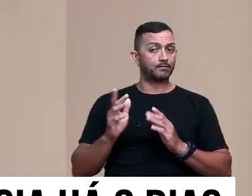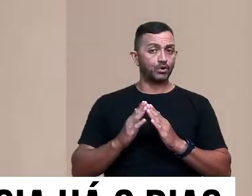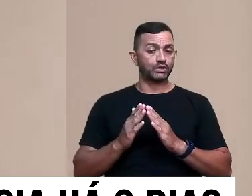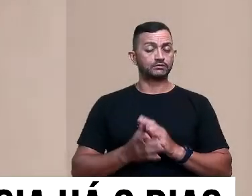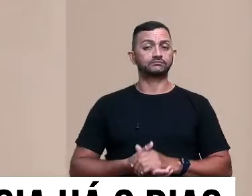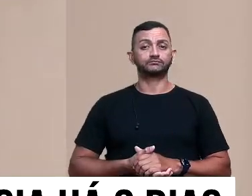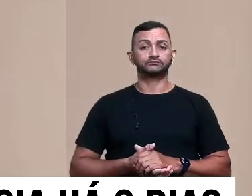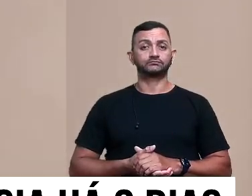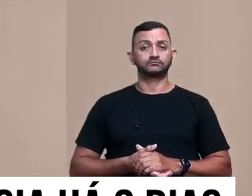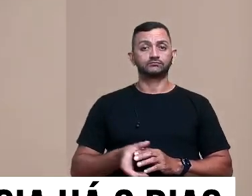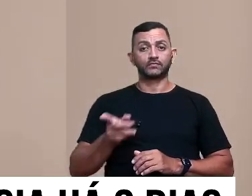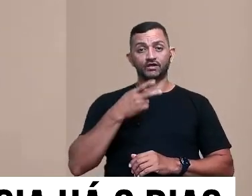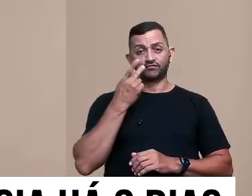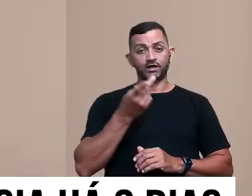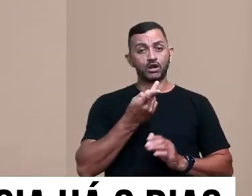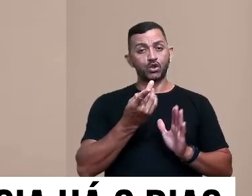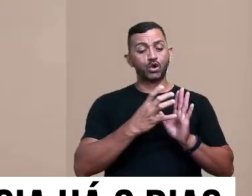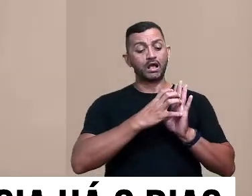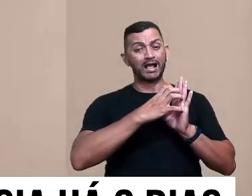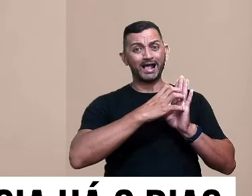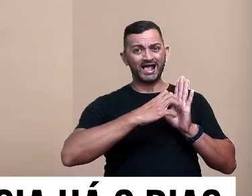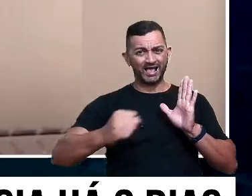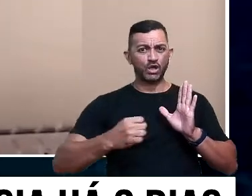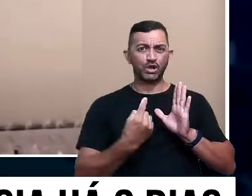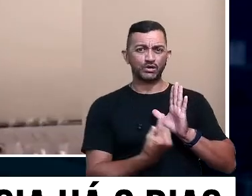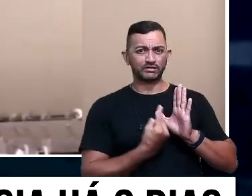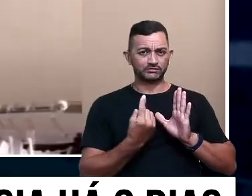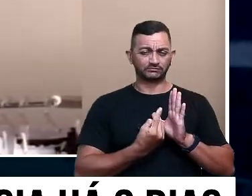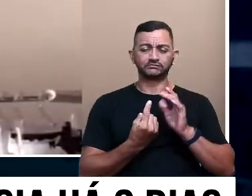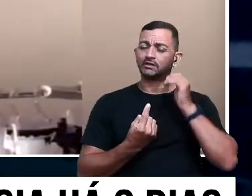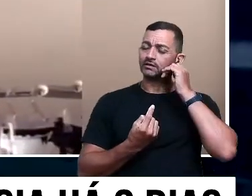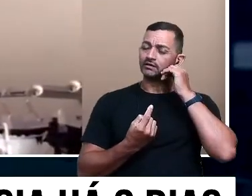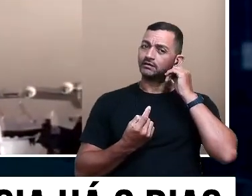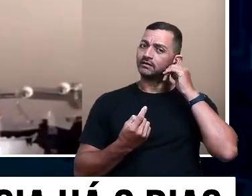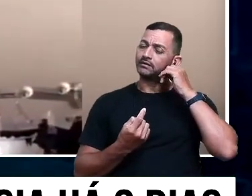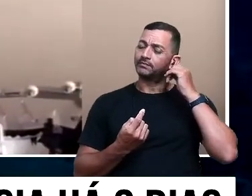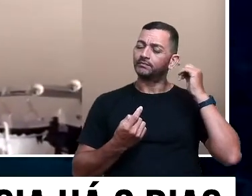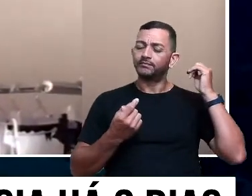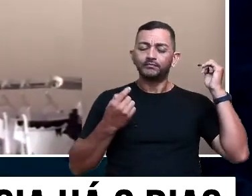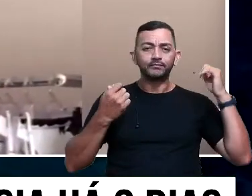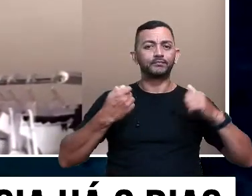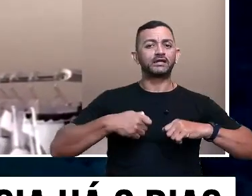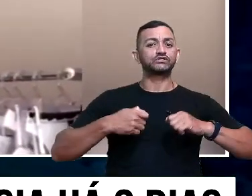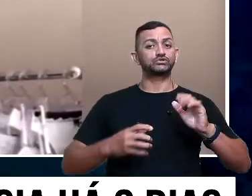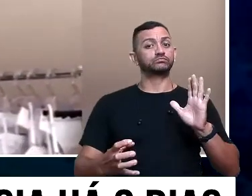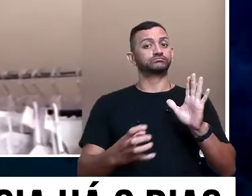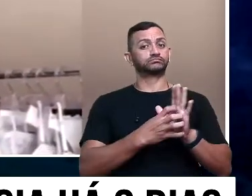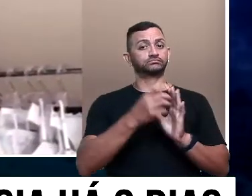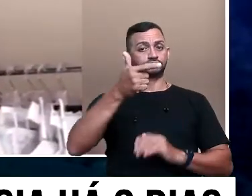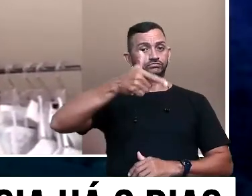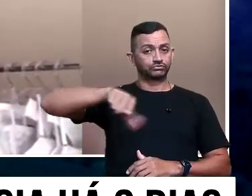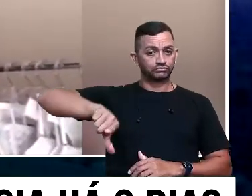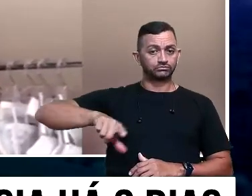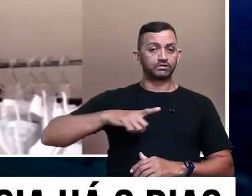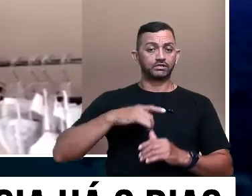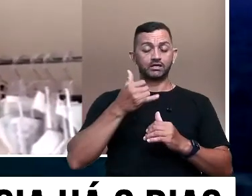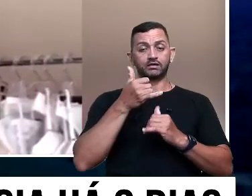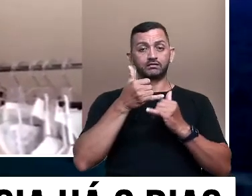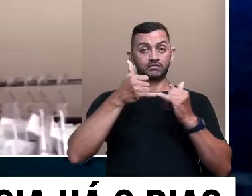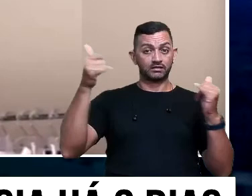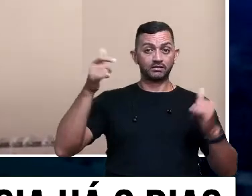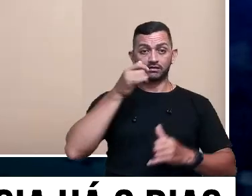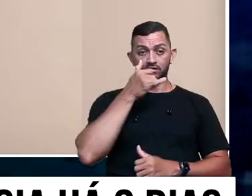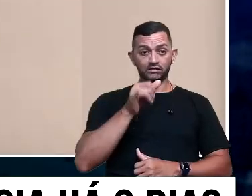onde ela mora. E aí ela disse que o padrão chegou a ser arrancado do local, precisou que fizesse a instalação do padrão novamente, né, para que